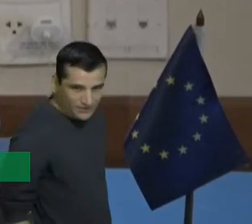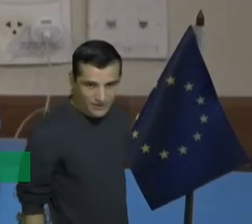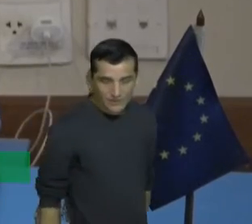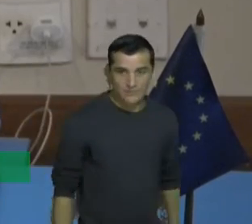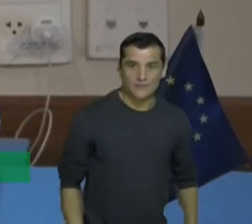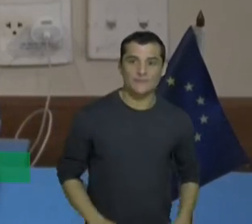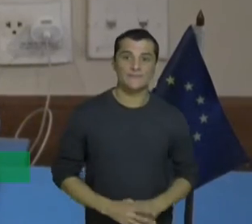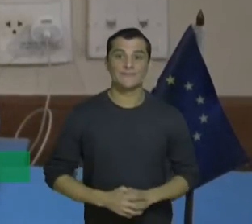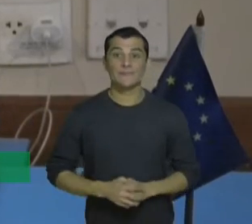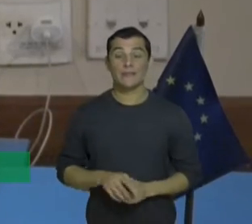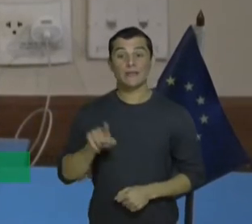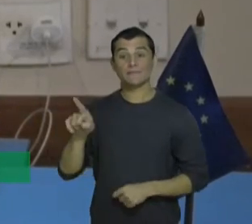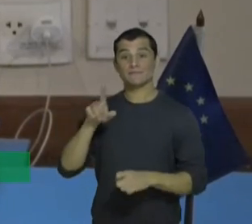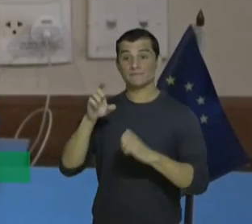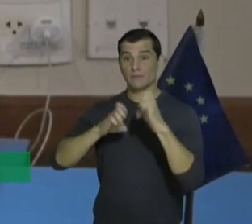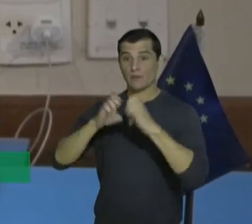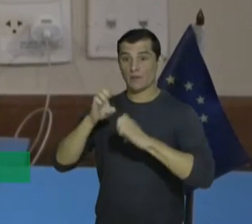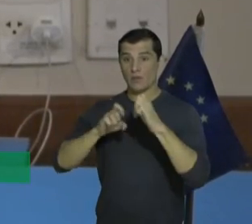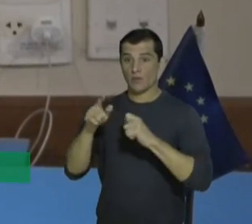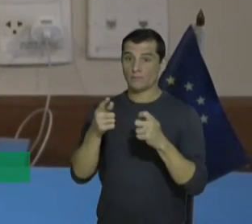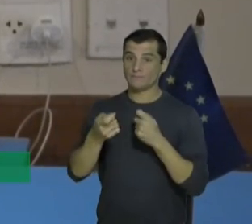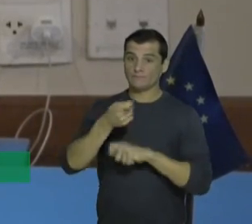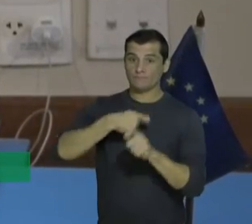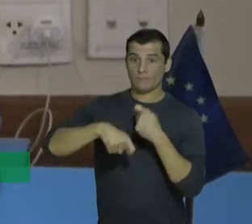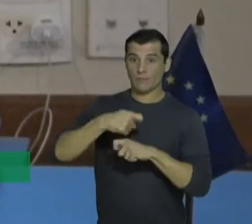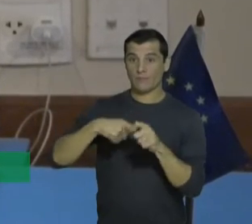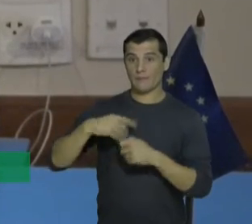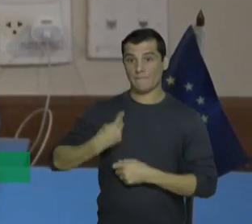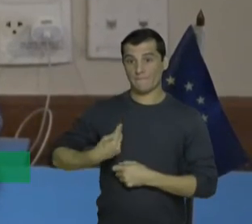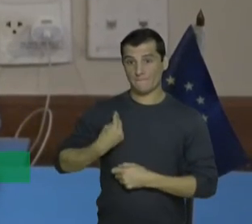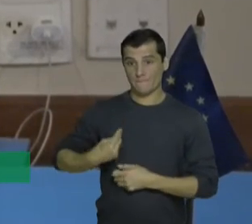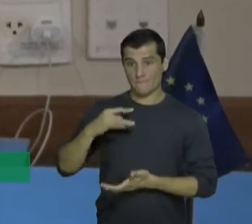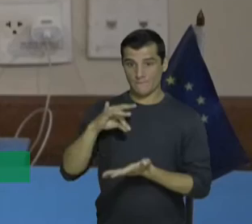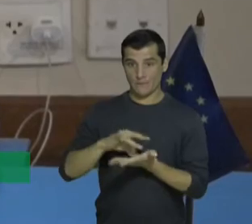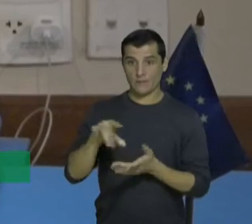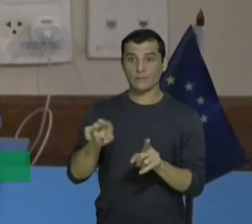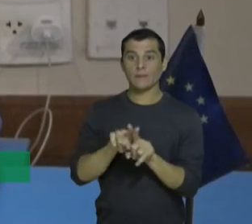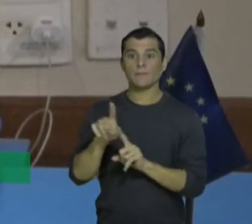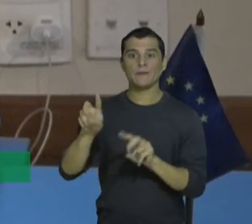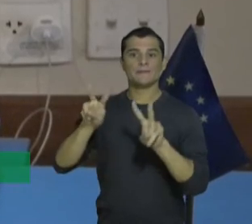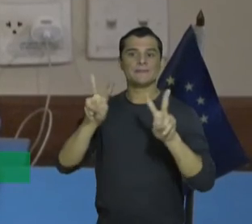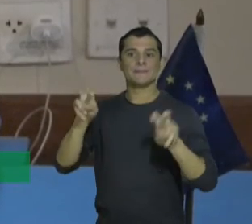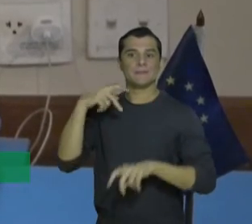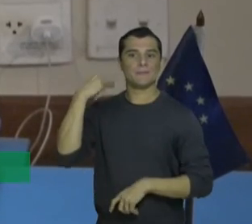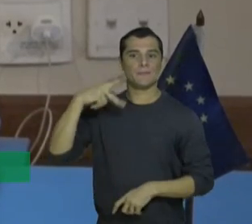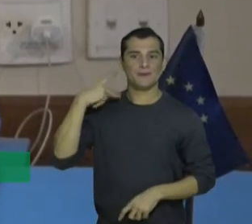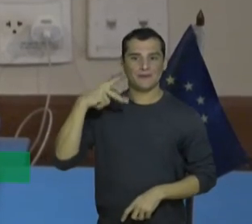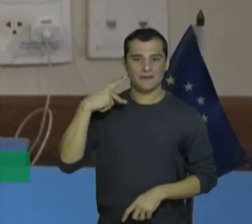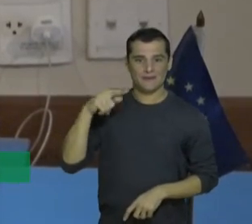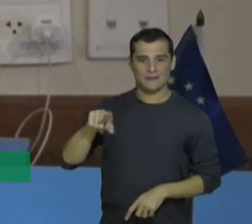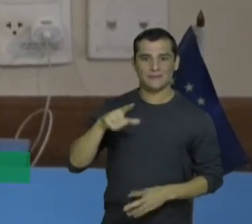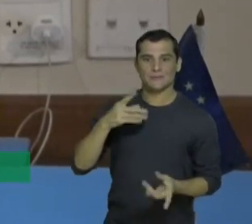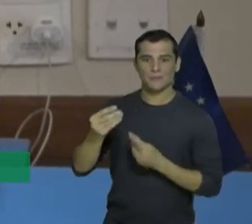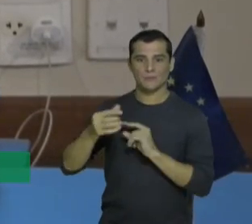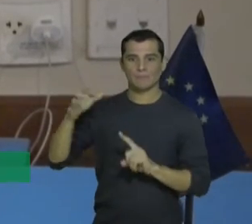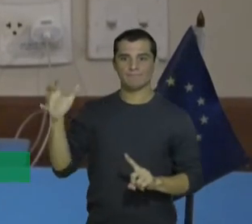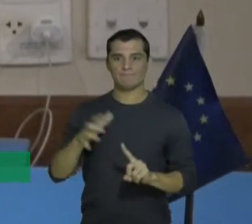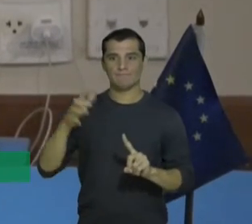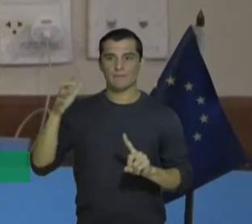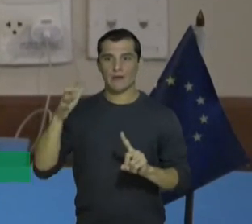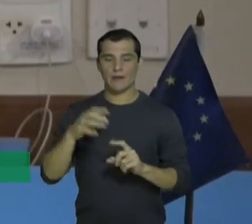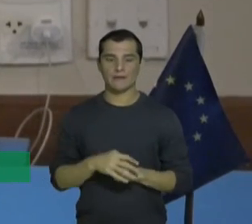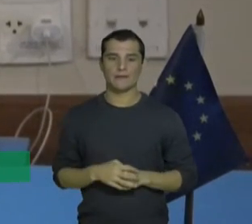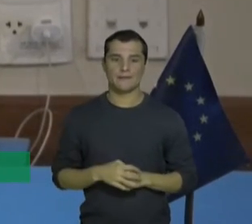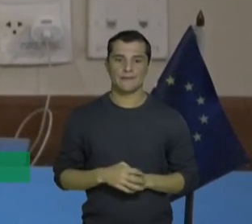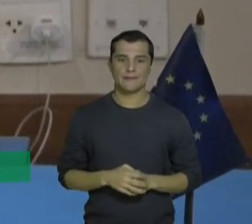Economia aqui na vida real né E também sobre a questão política como a política impacta na na economia eu